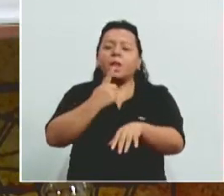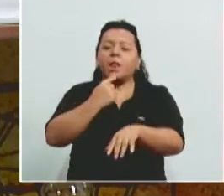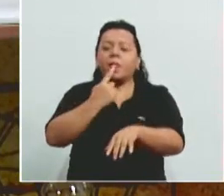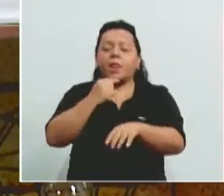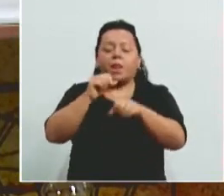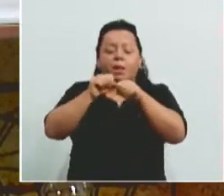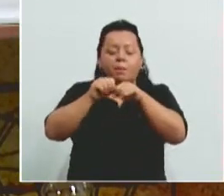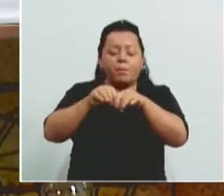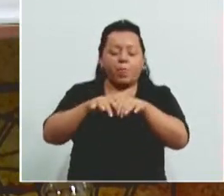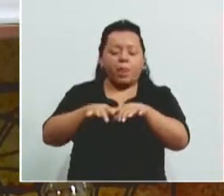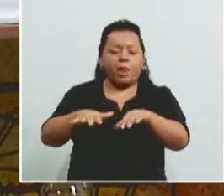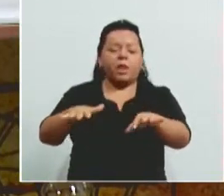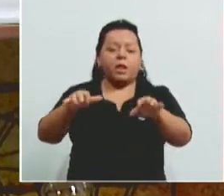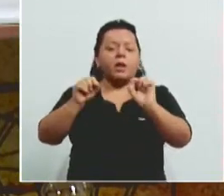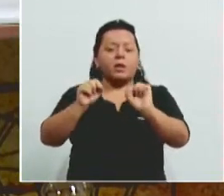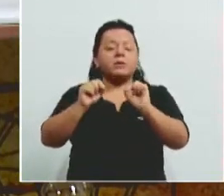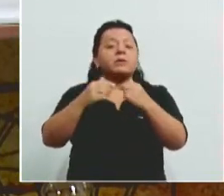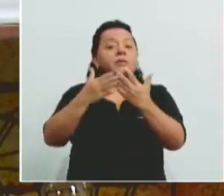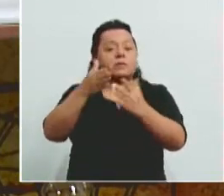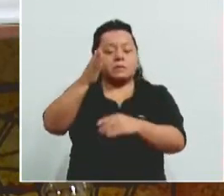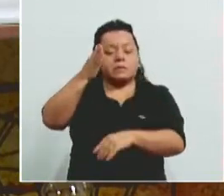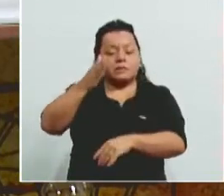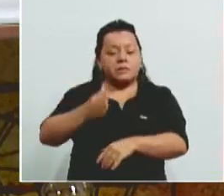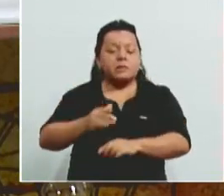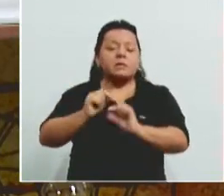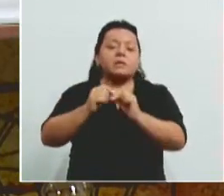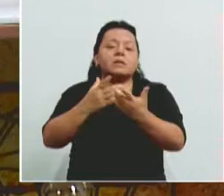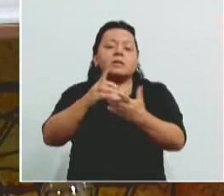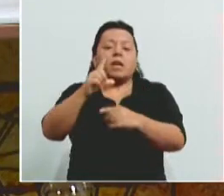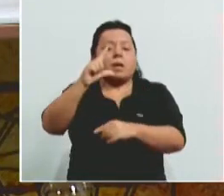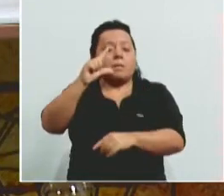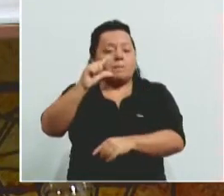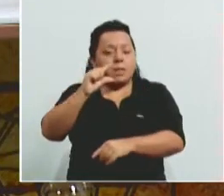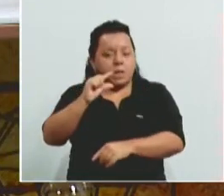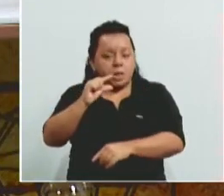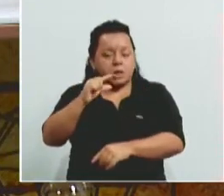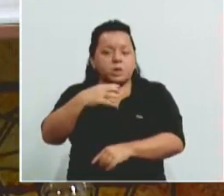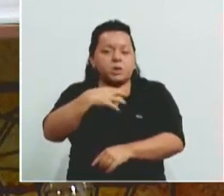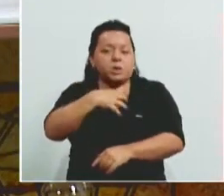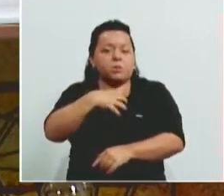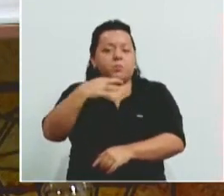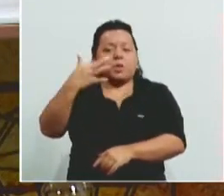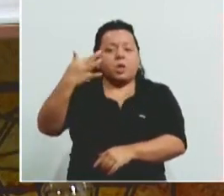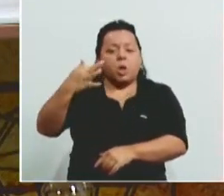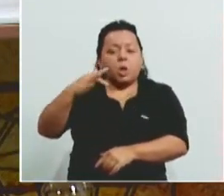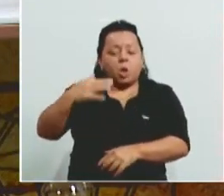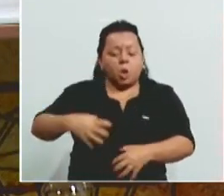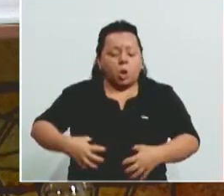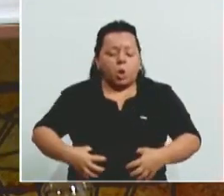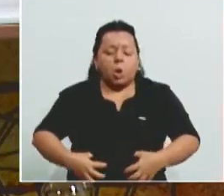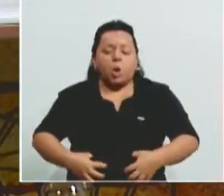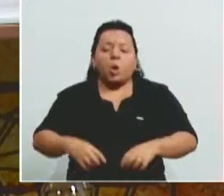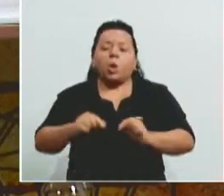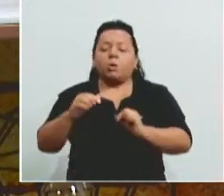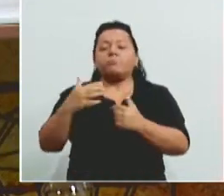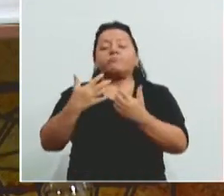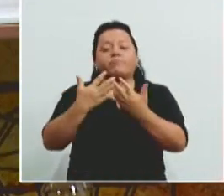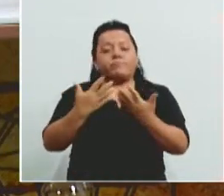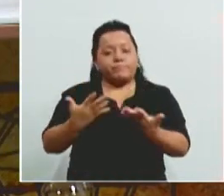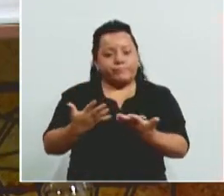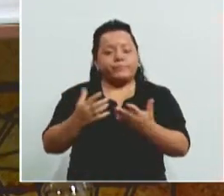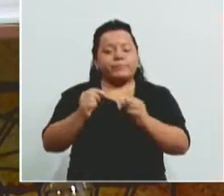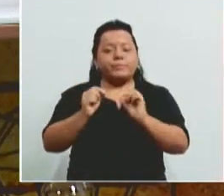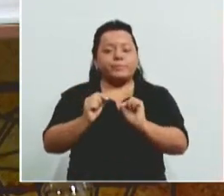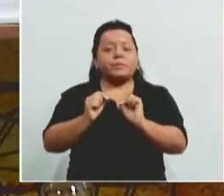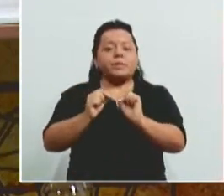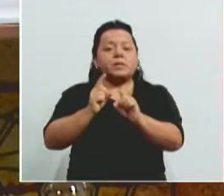e aí a mulher vai ter menos sintomas de cólica, menos sintomas de dor e pode fazer com que o diagnóstico fique mais